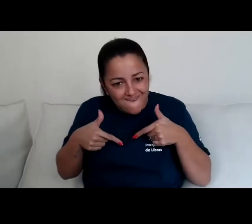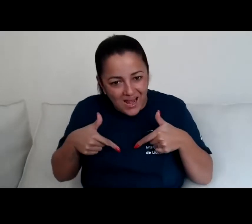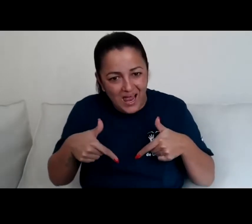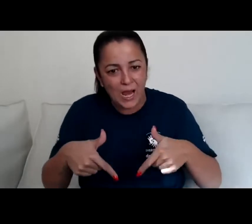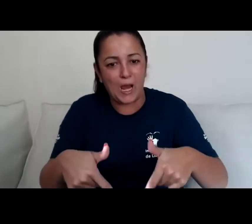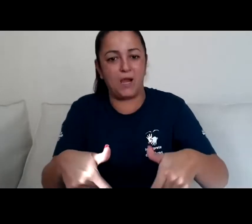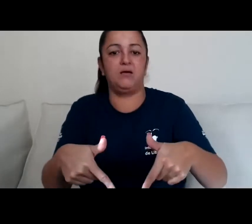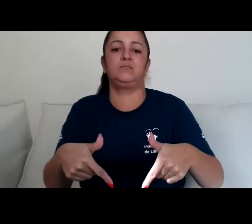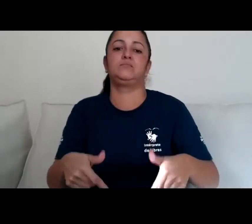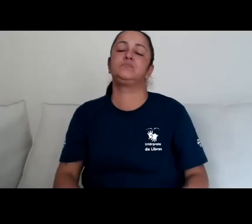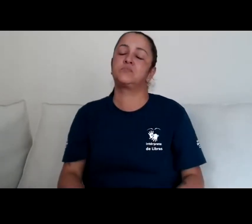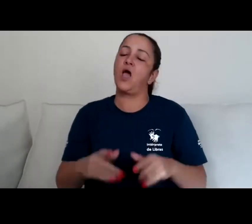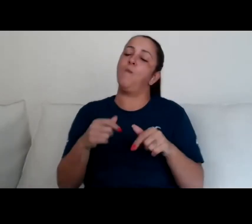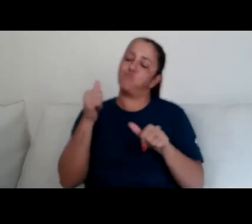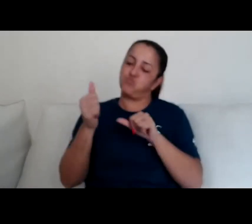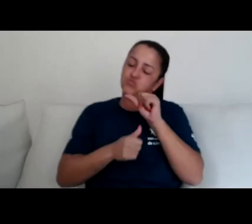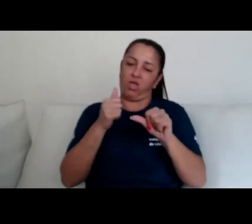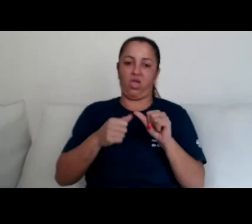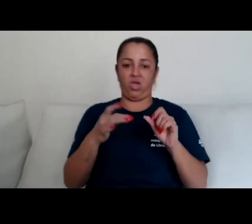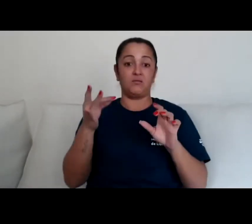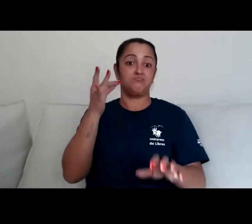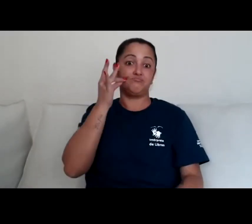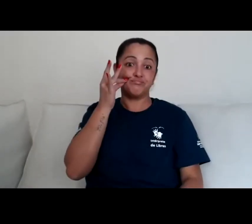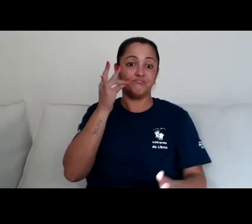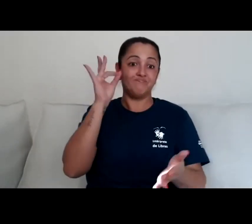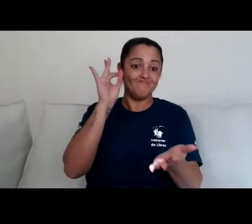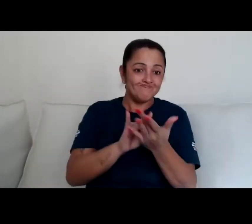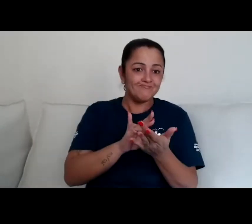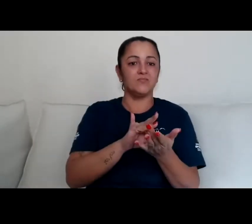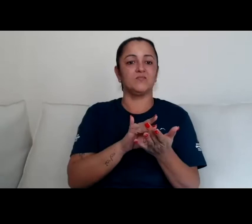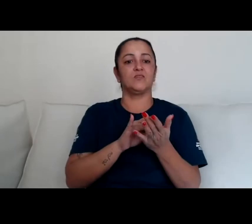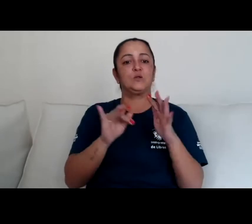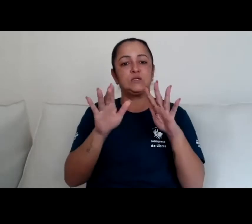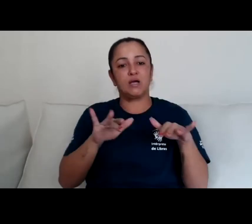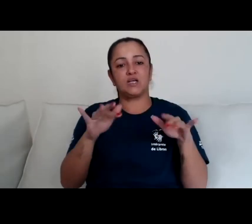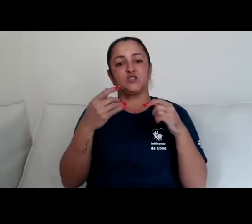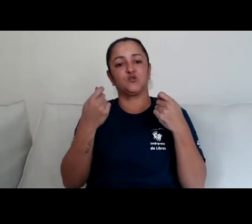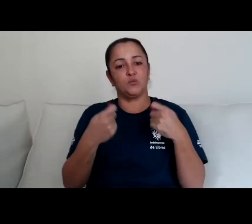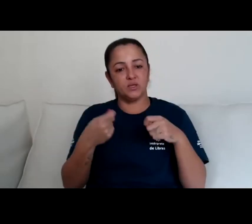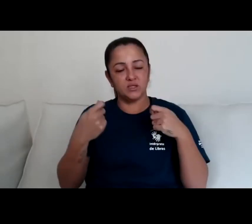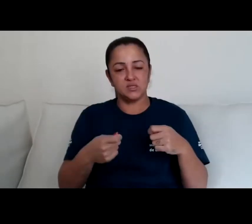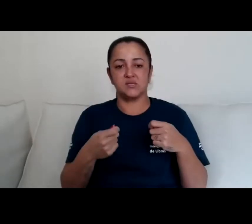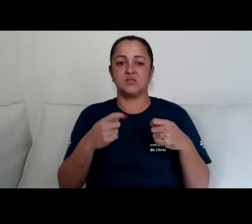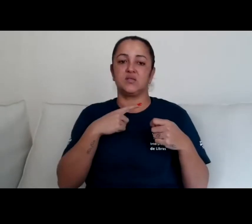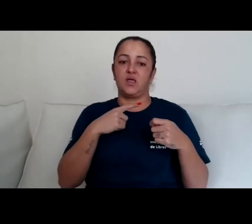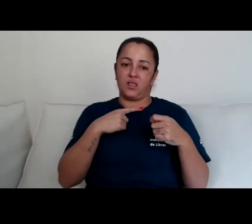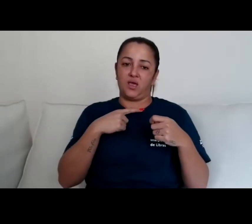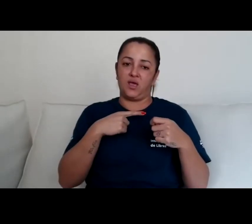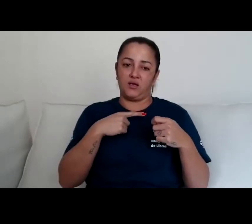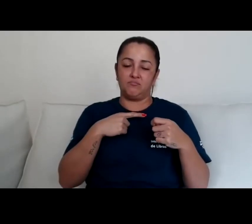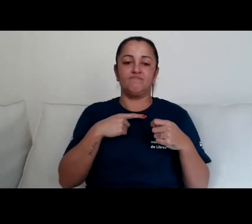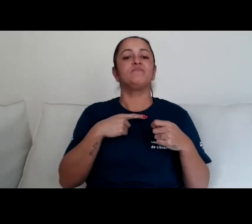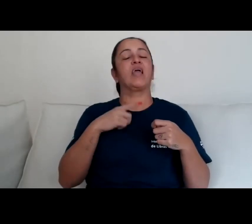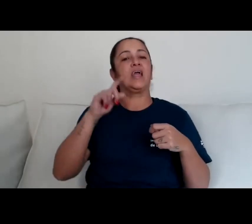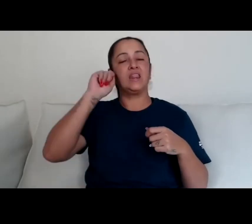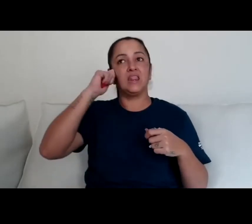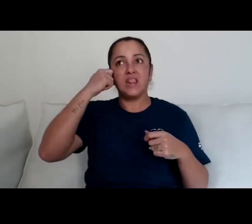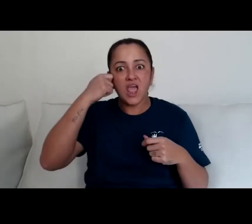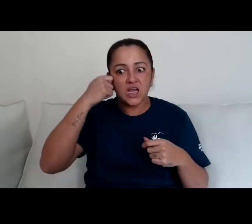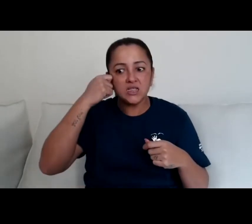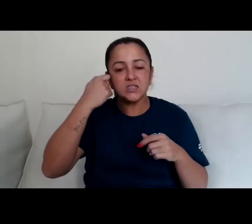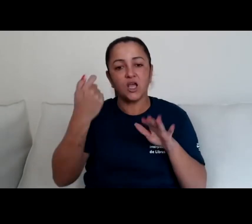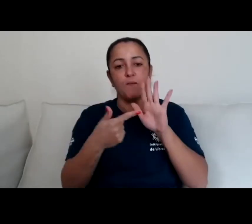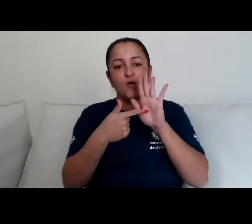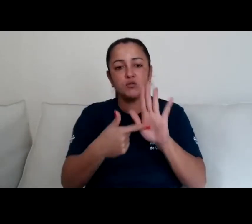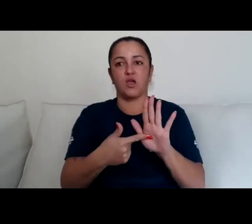mudar essa realidade, como espaço que precisa, digamos que, se enegrecer, se